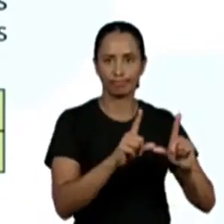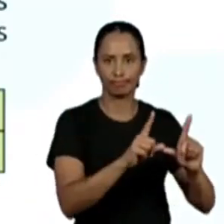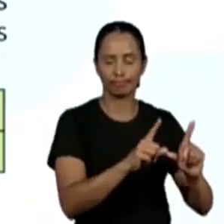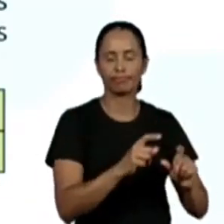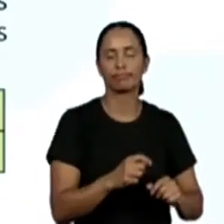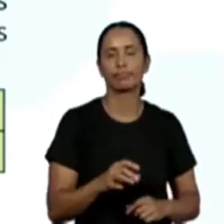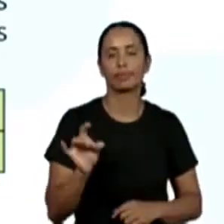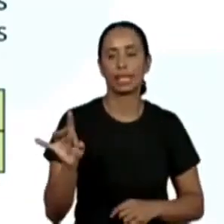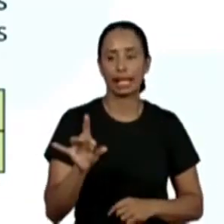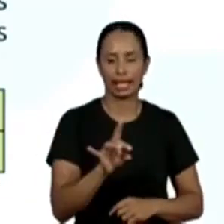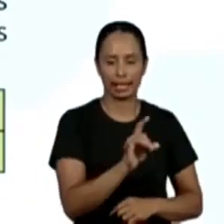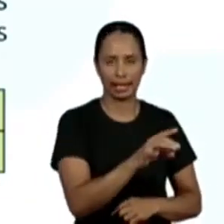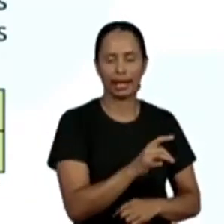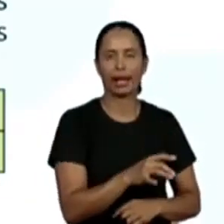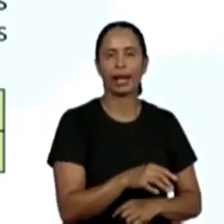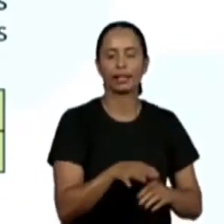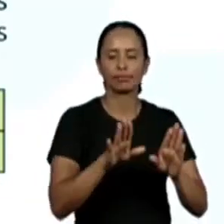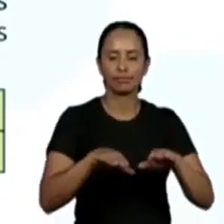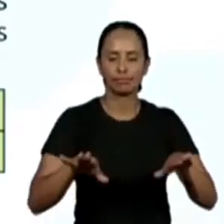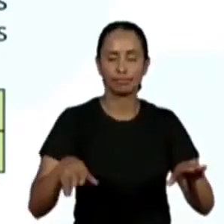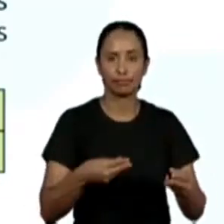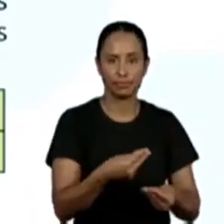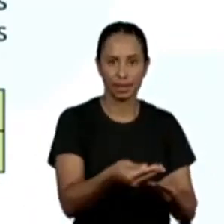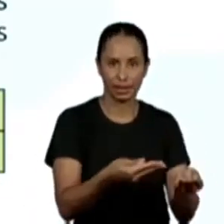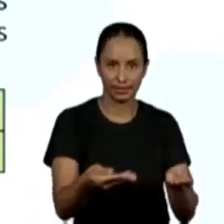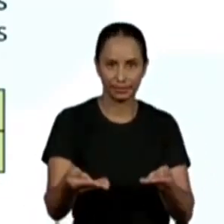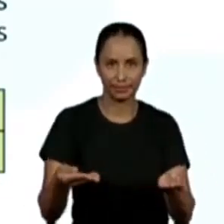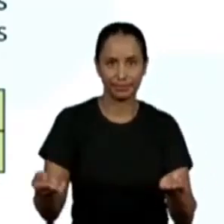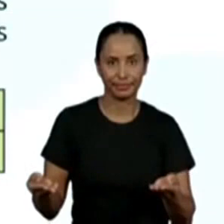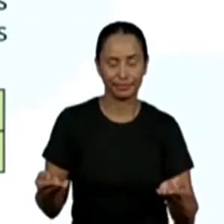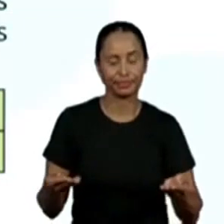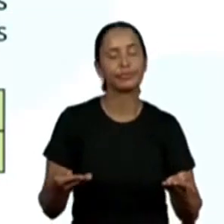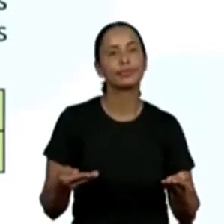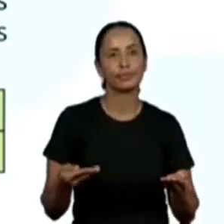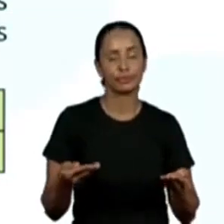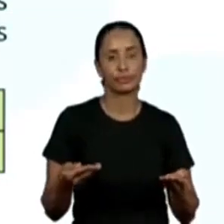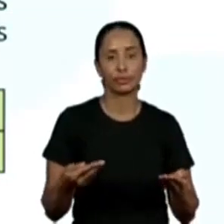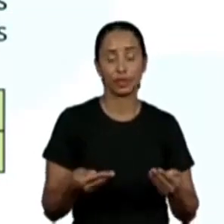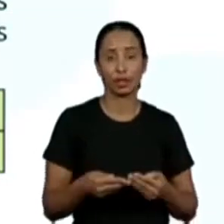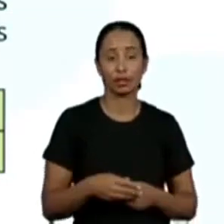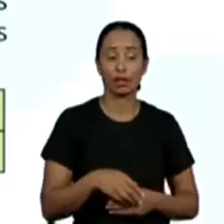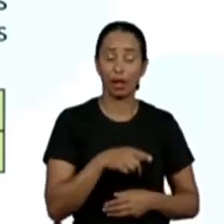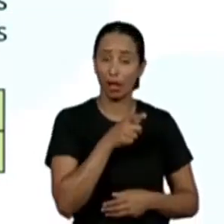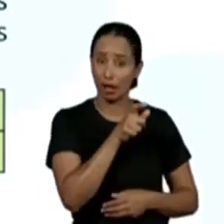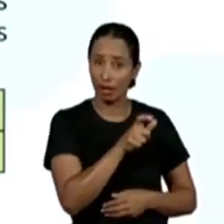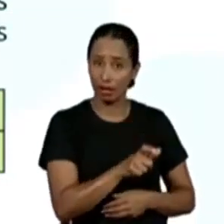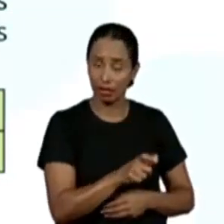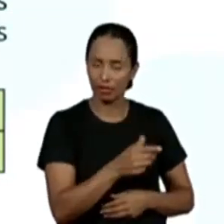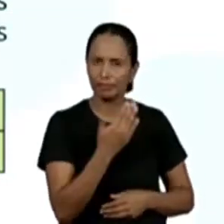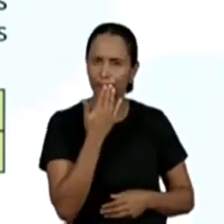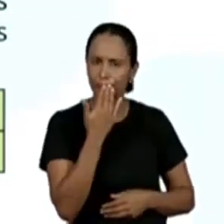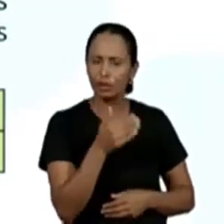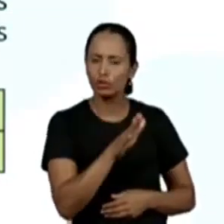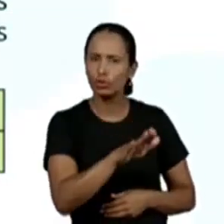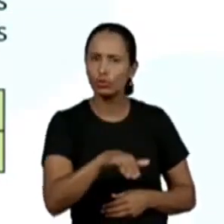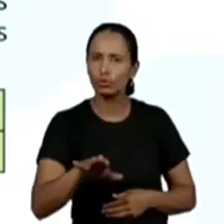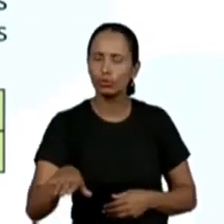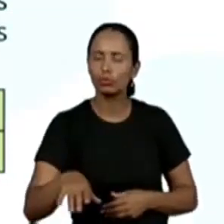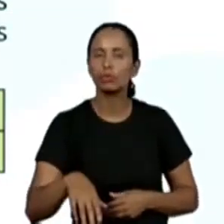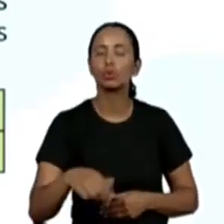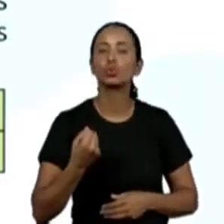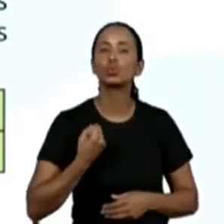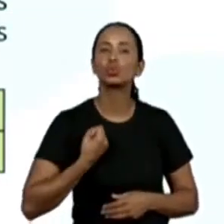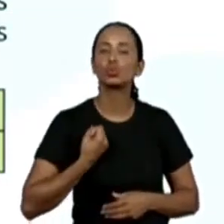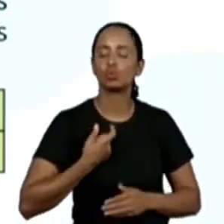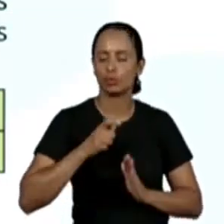que foram entregues aí para os estudantes, né, para os alunos. Ela pediu que os estudantes escrevessem alguns